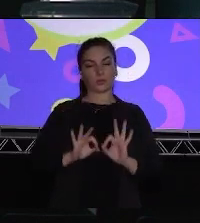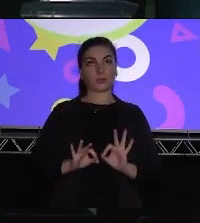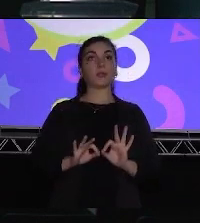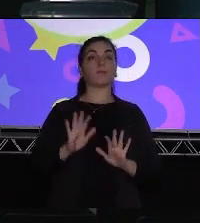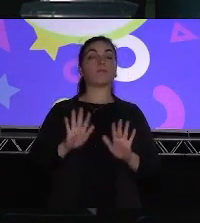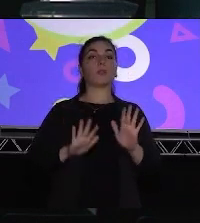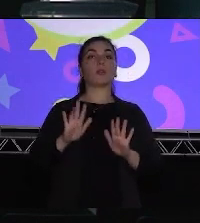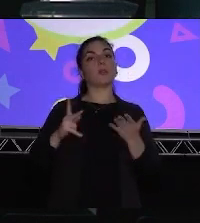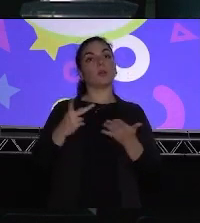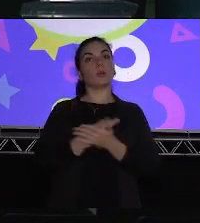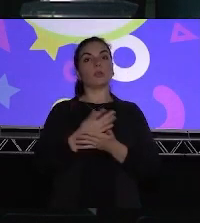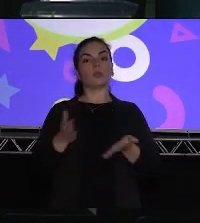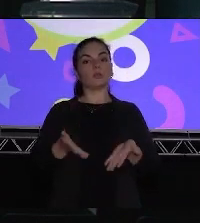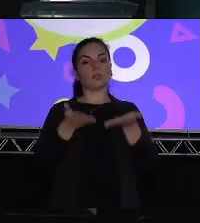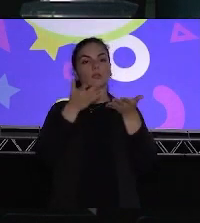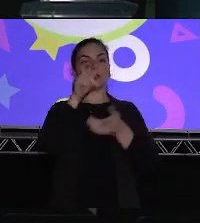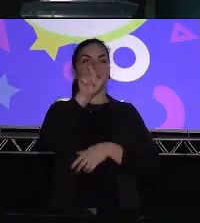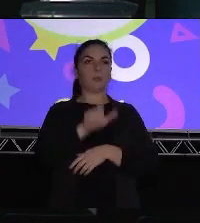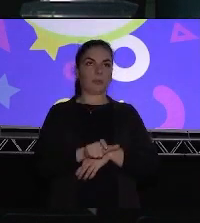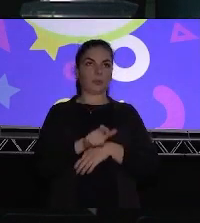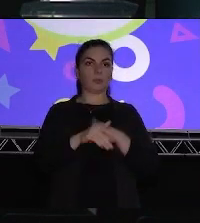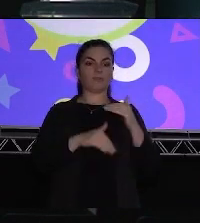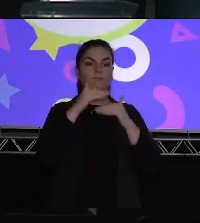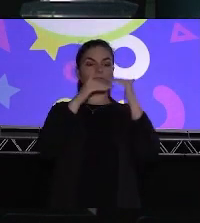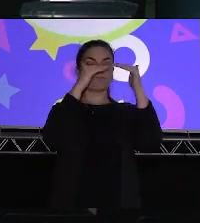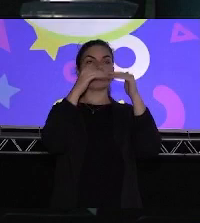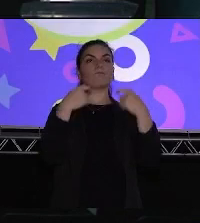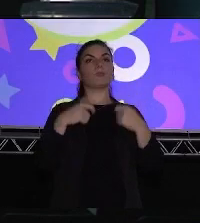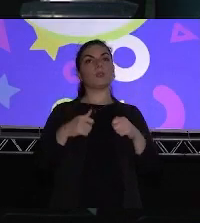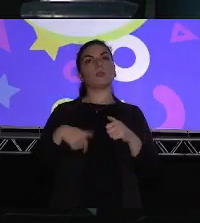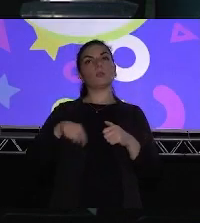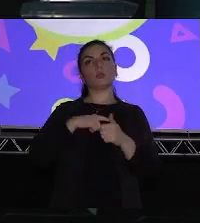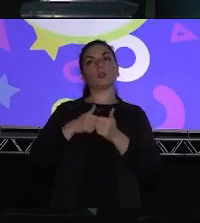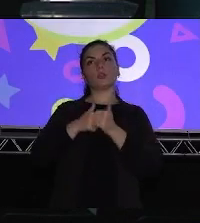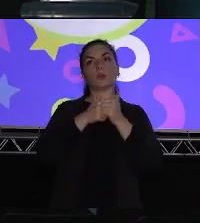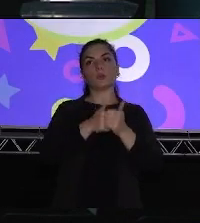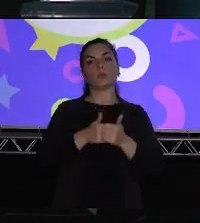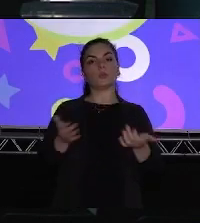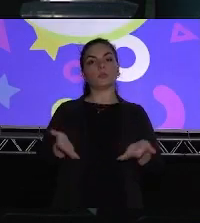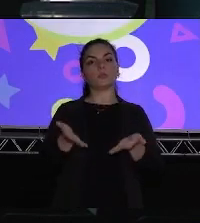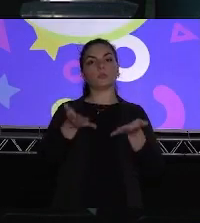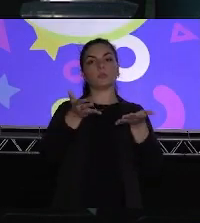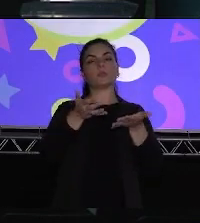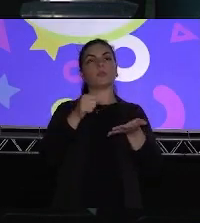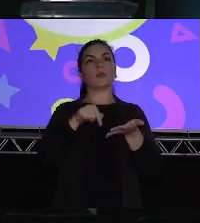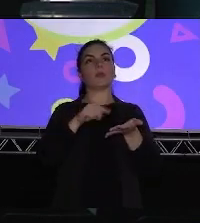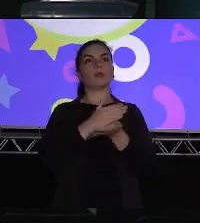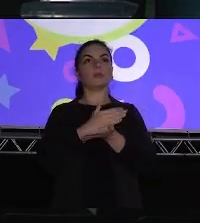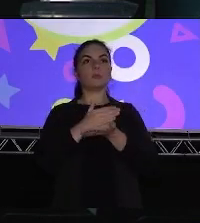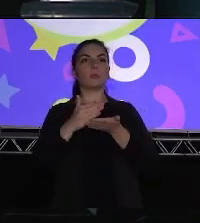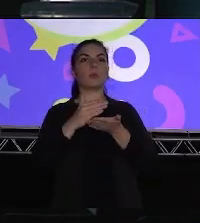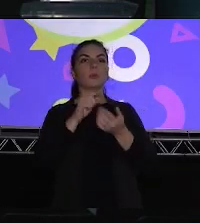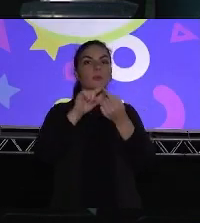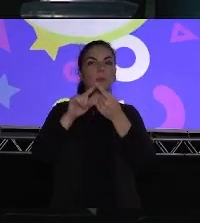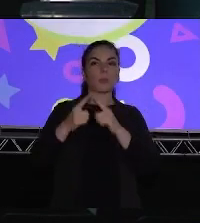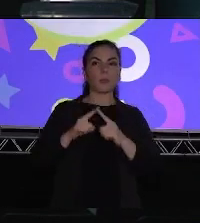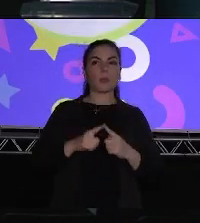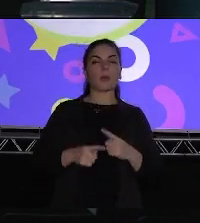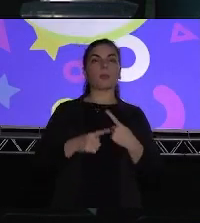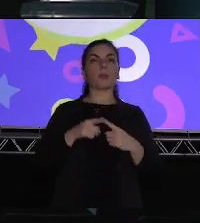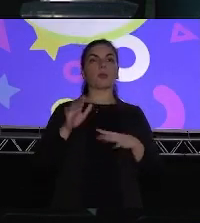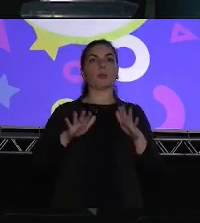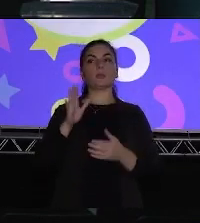está desenvolvendo pessoas. Por isso que a gente precisa, às vezes, conduzir, induzir os primeiros pareamentos, porque muitas vezes se criam